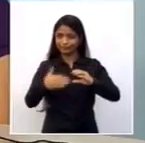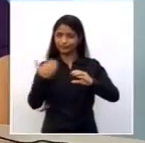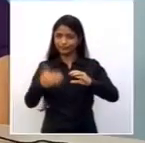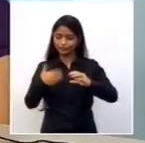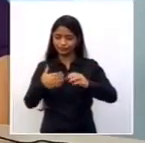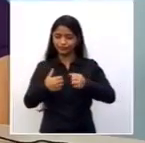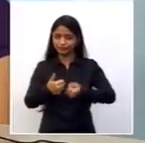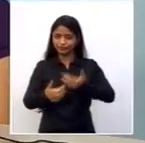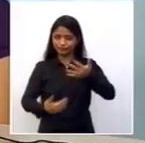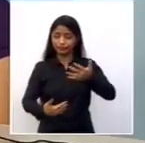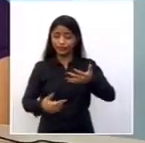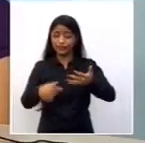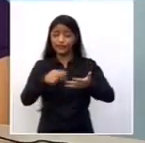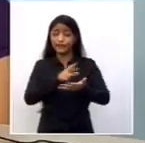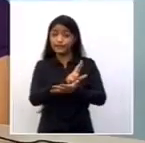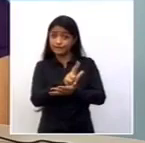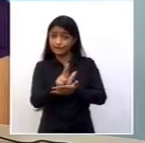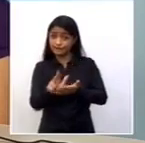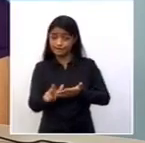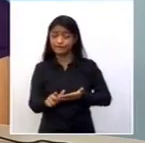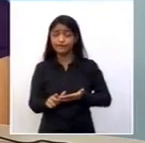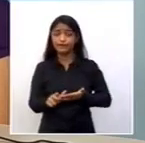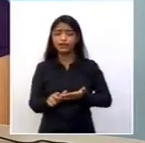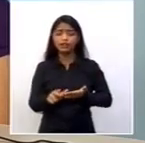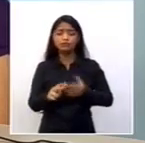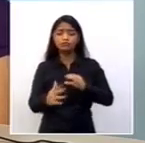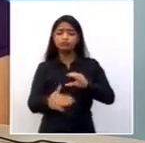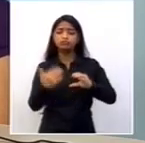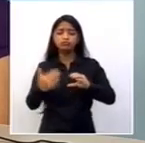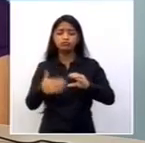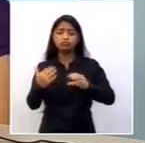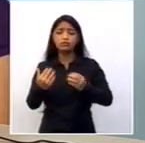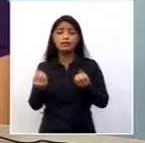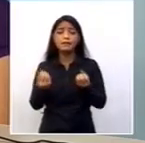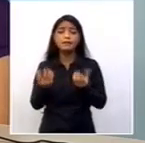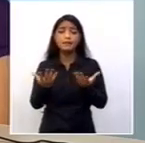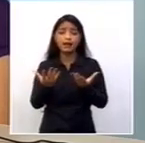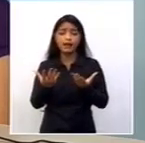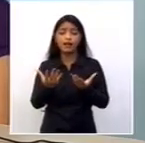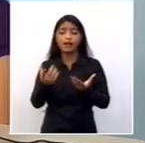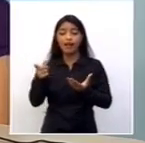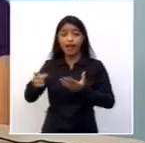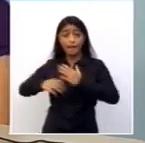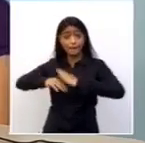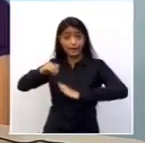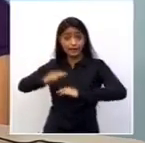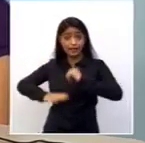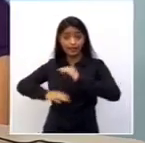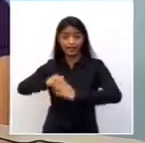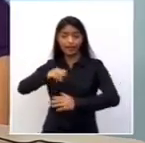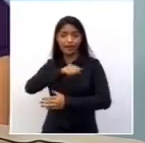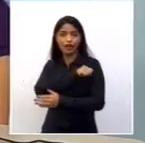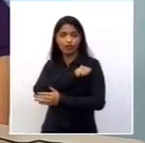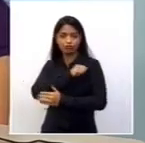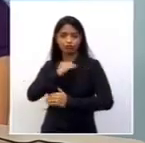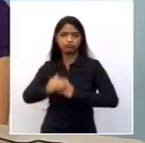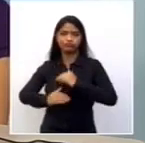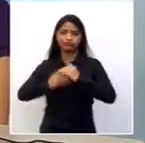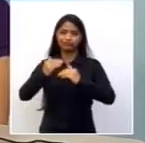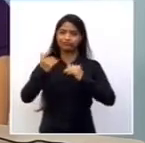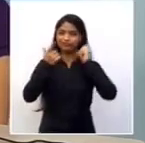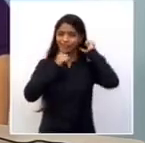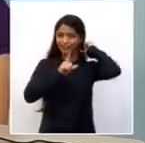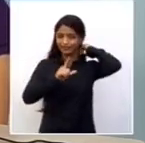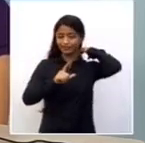foram elencados para o desenvolvimento dessa habilidade em específico. É importante ressaltar que